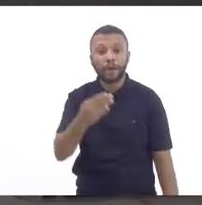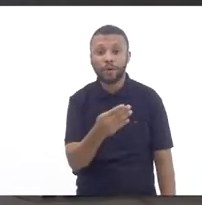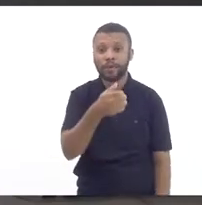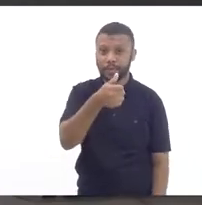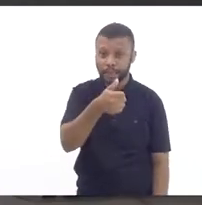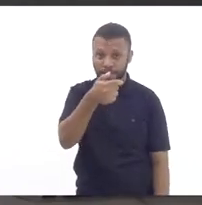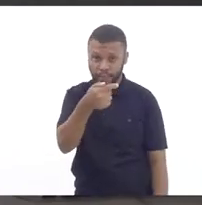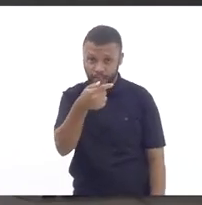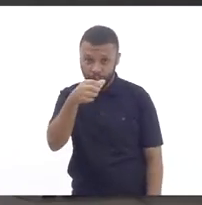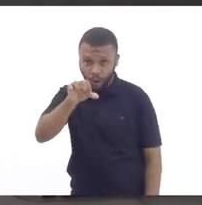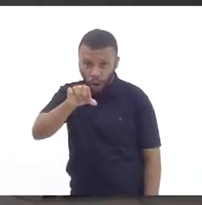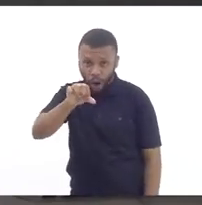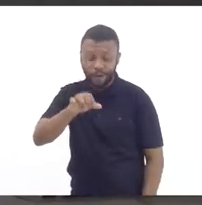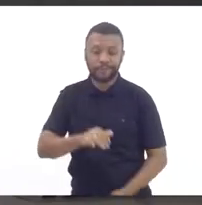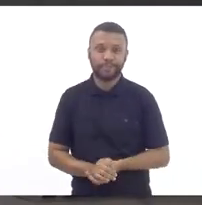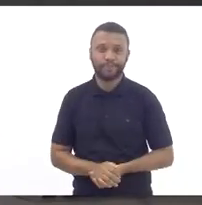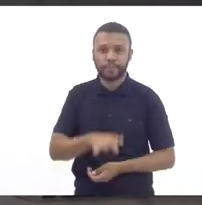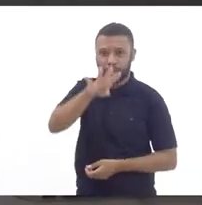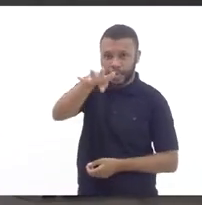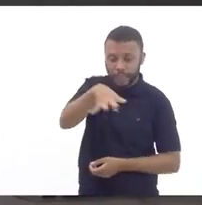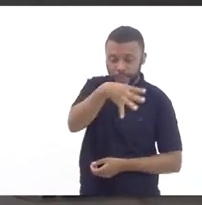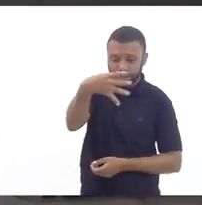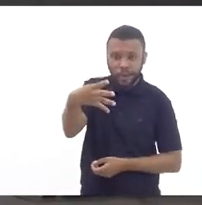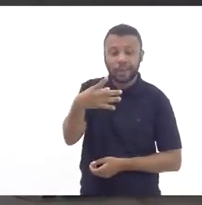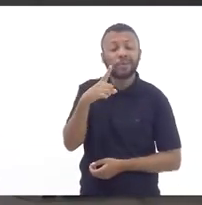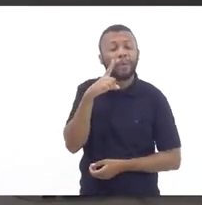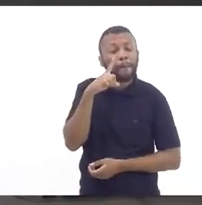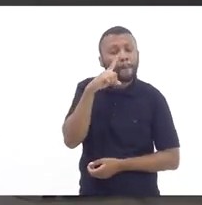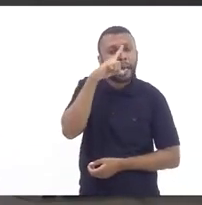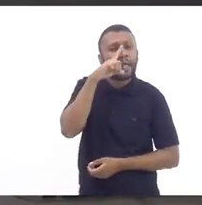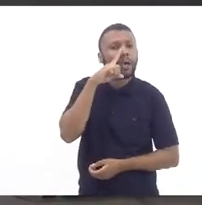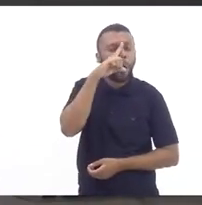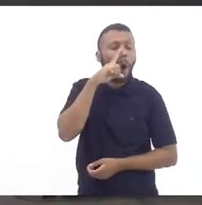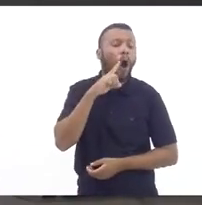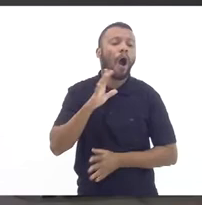R$ 1.179.000. Esses quadros sempre foram muito perigosos, né? Porque